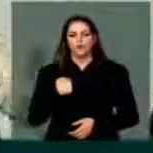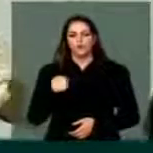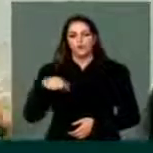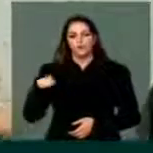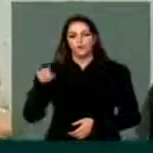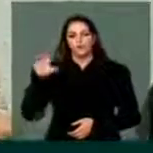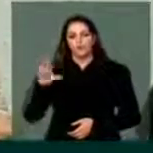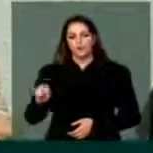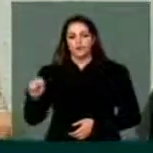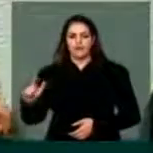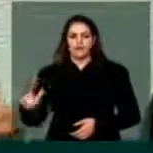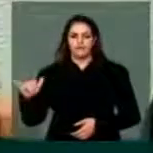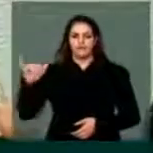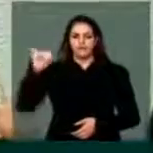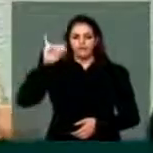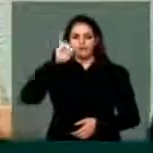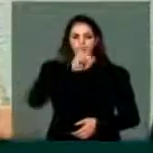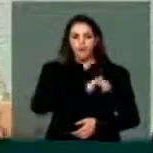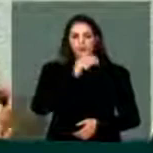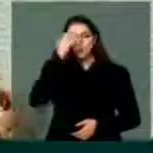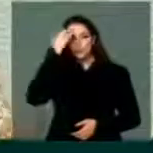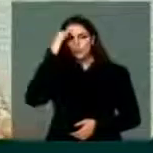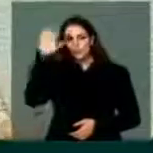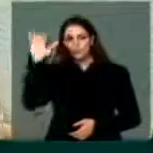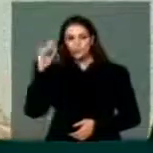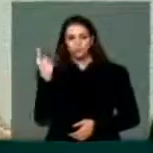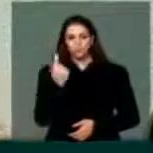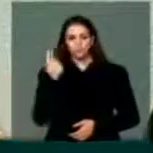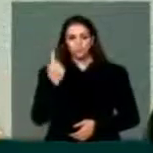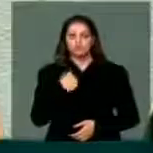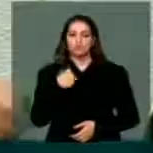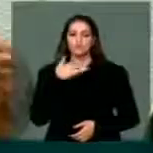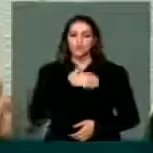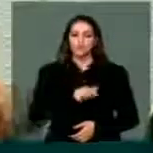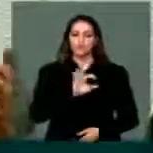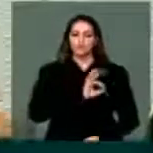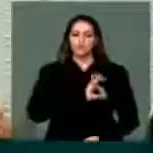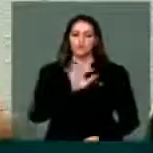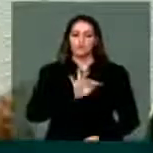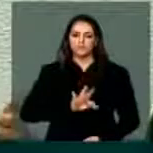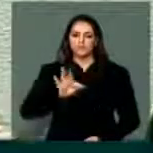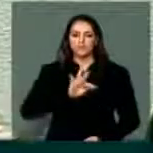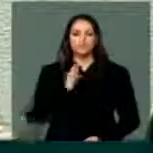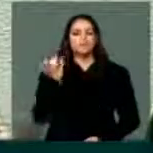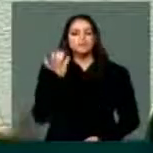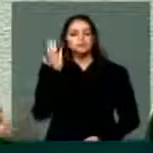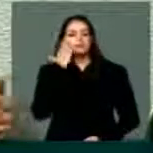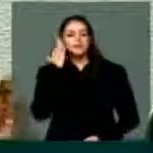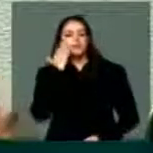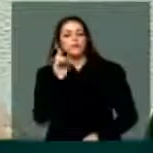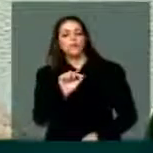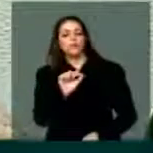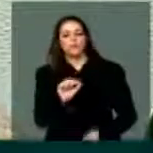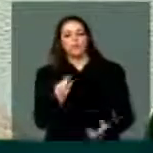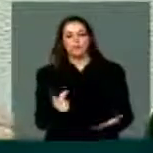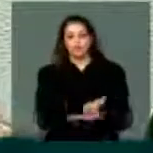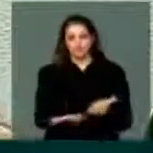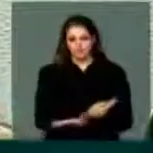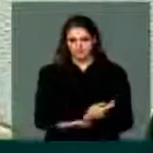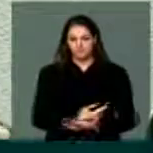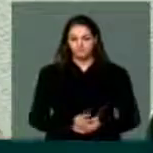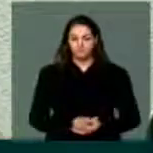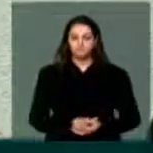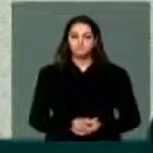um avião e fui até Curitiba sozinha, e fui lá na Polícia Federal justamente para saber o que é que estava acontecendo, onde eu me